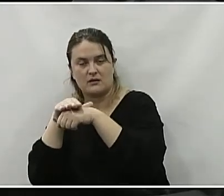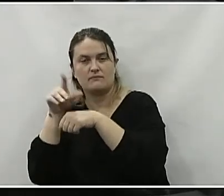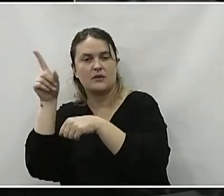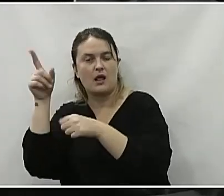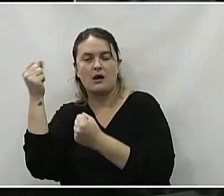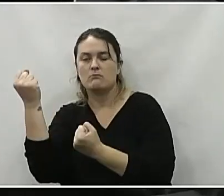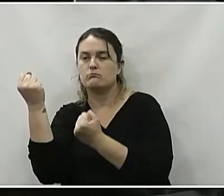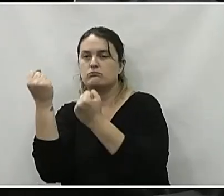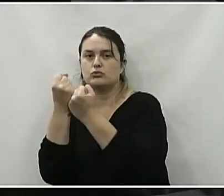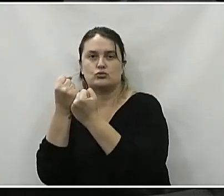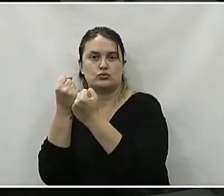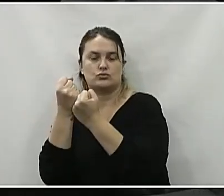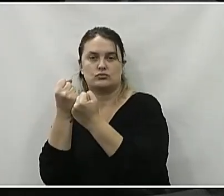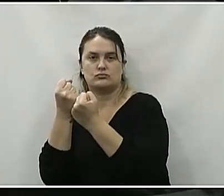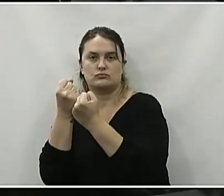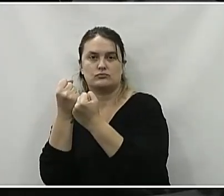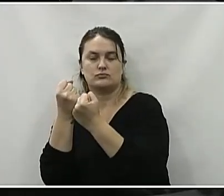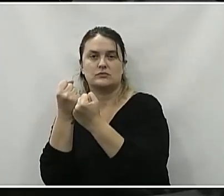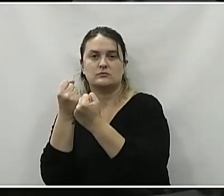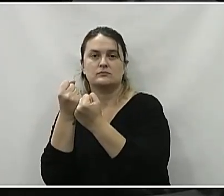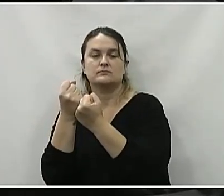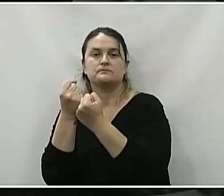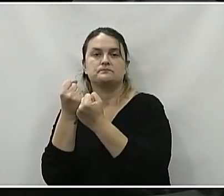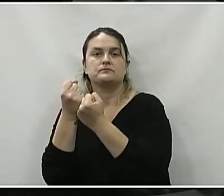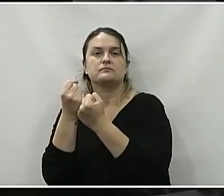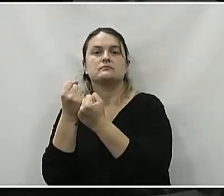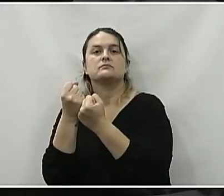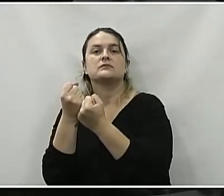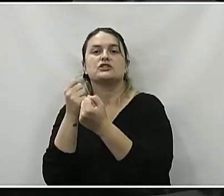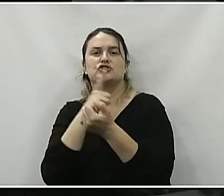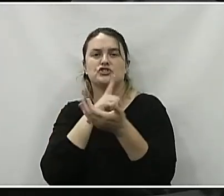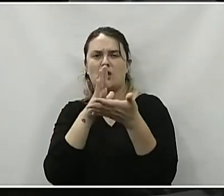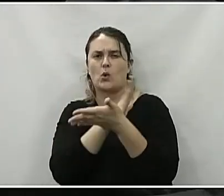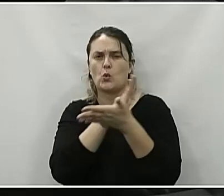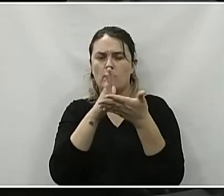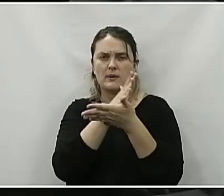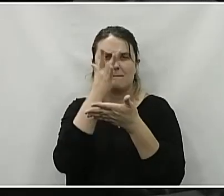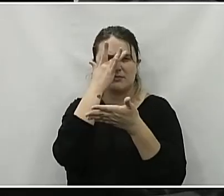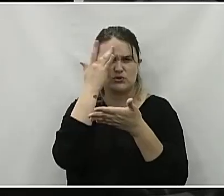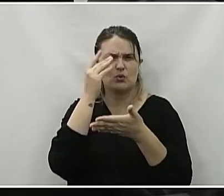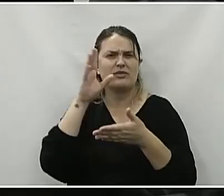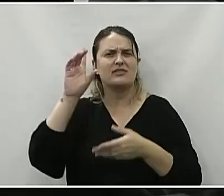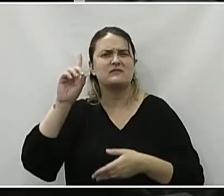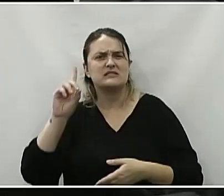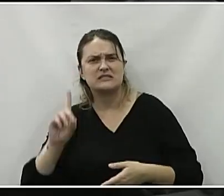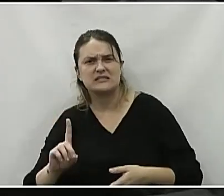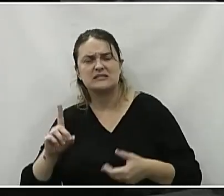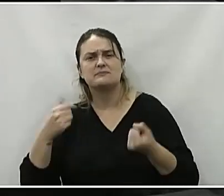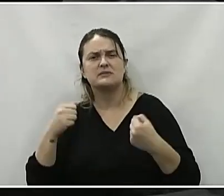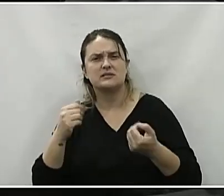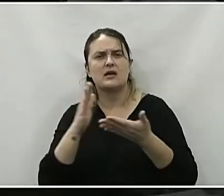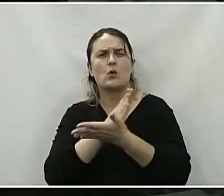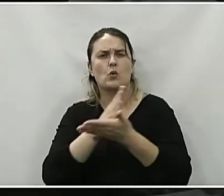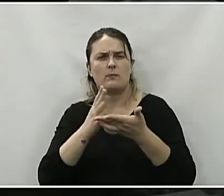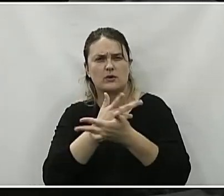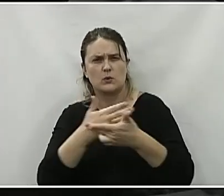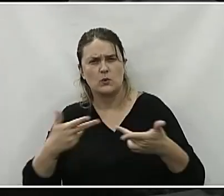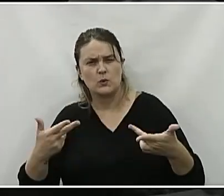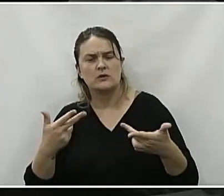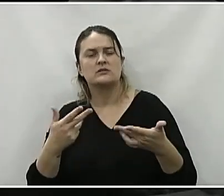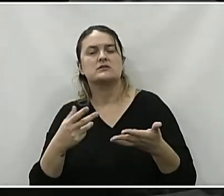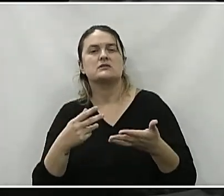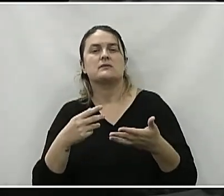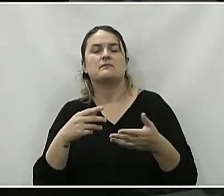foi parceira à Secretaria de Acessibilidade, onde chega algumas demandas lá de pessoas com deficiência que necessitam de alguns equipamentos